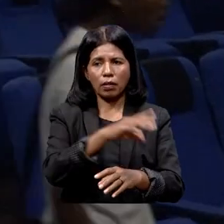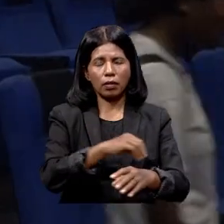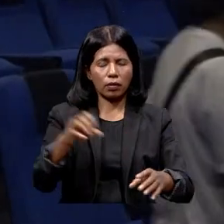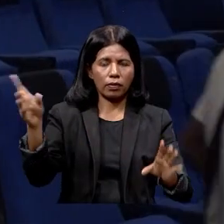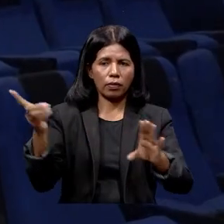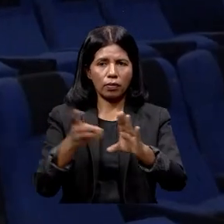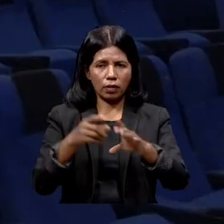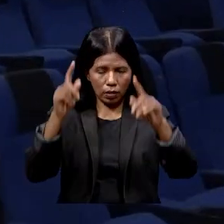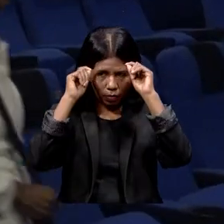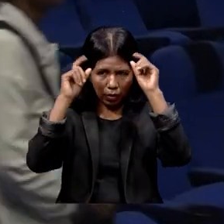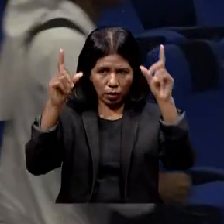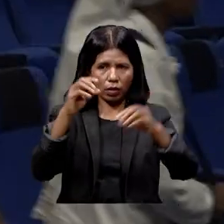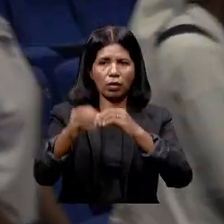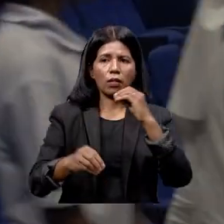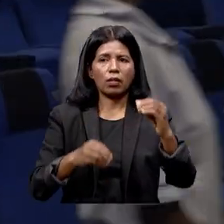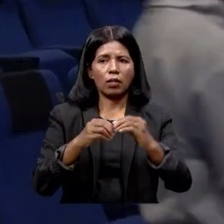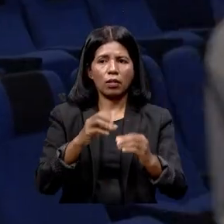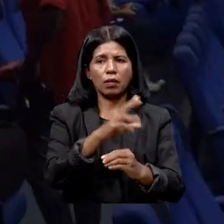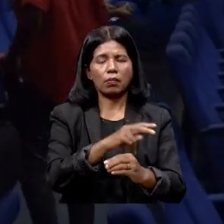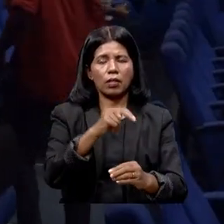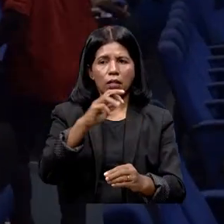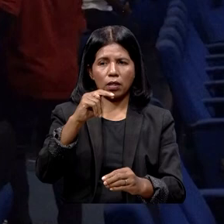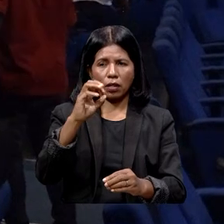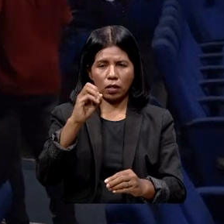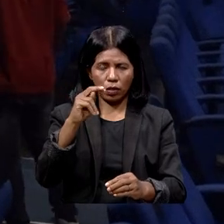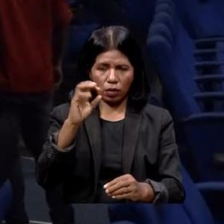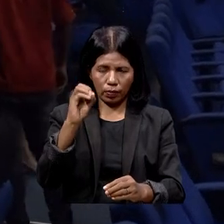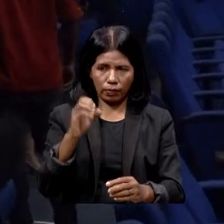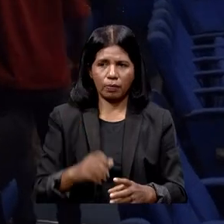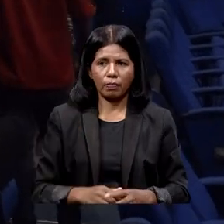documentário Timor-Leste, Conabá, Nino Conisantananian. Romalo Neves, Agustín da Costa, GMN.